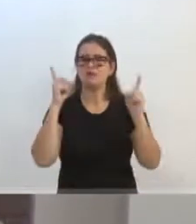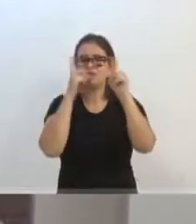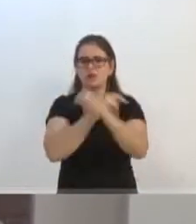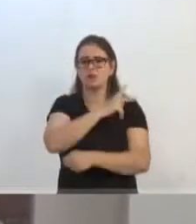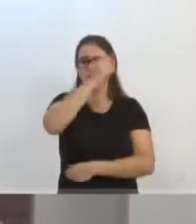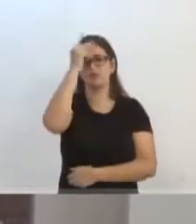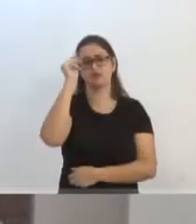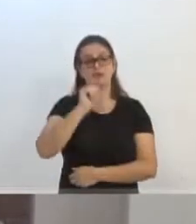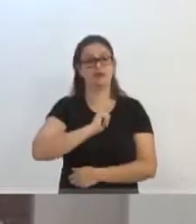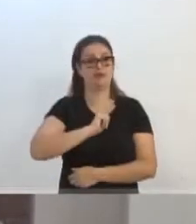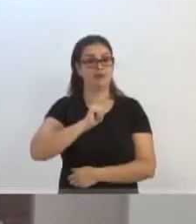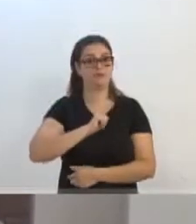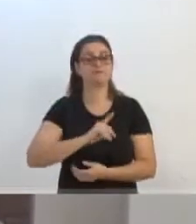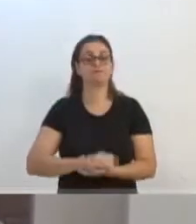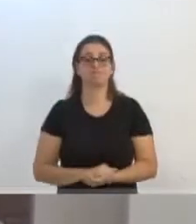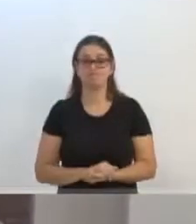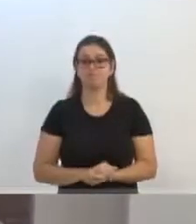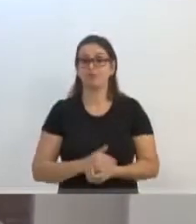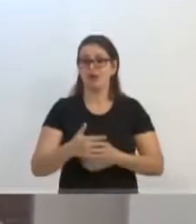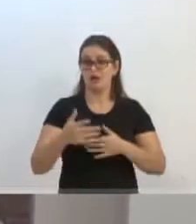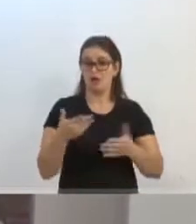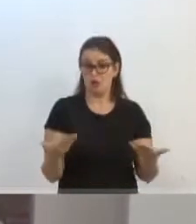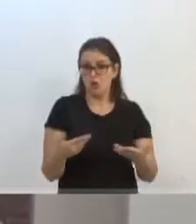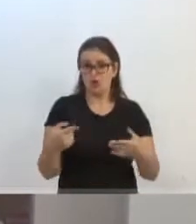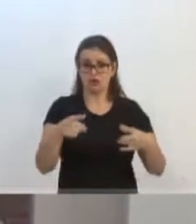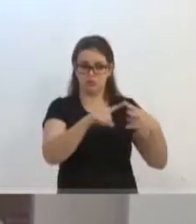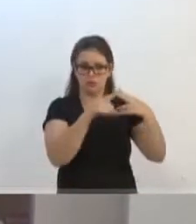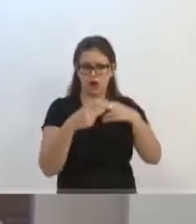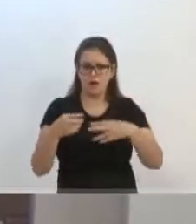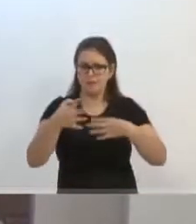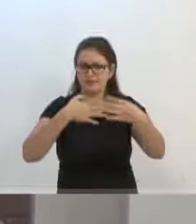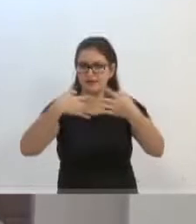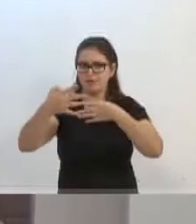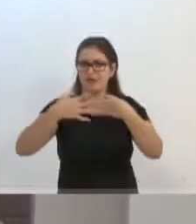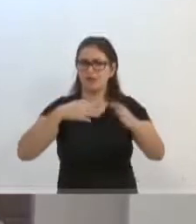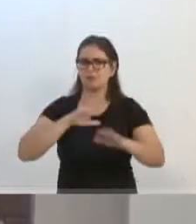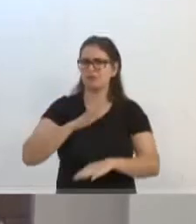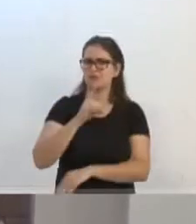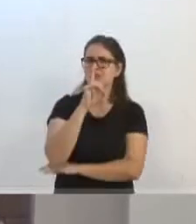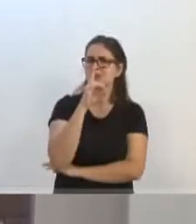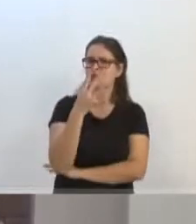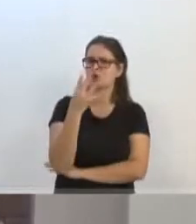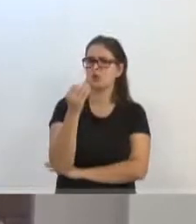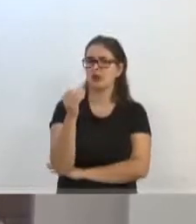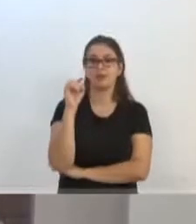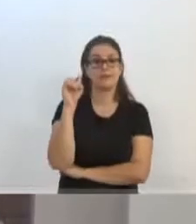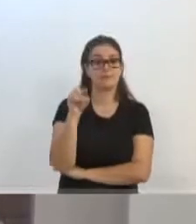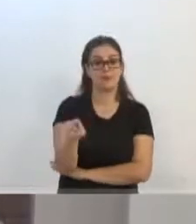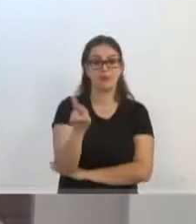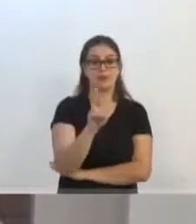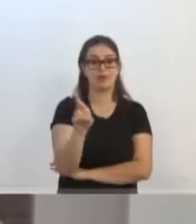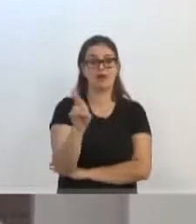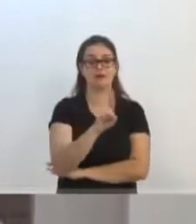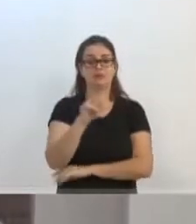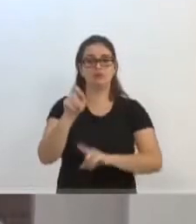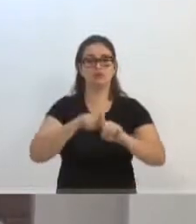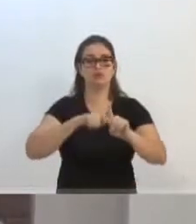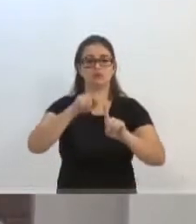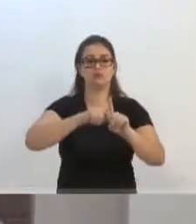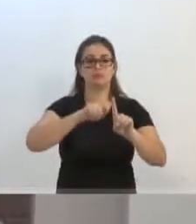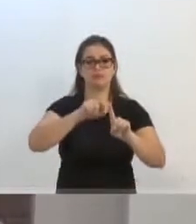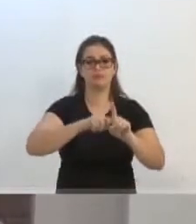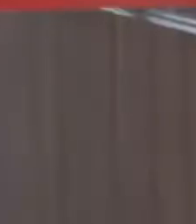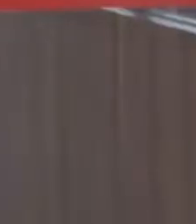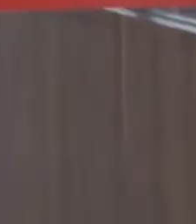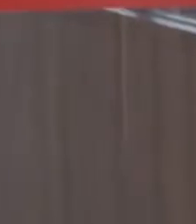iniciativa privada dos terminais de ônibus urbanos de Blumenau. Anunciou que vai apresentar um anteprojeto de lei a respeito